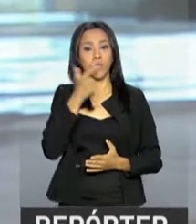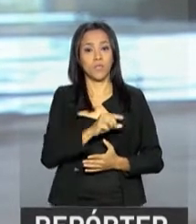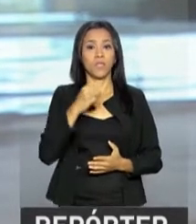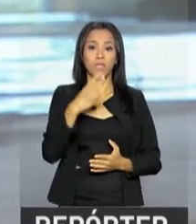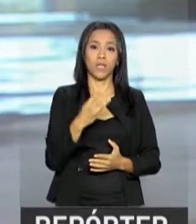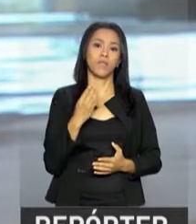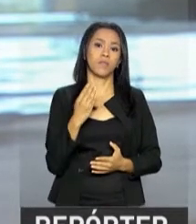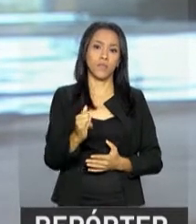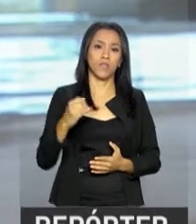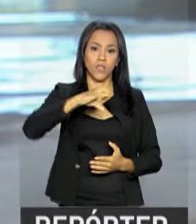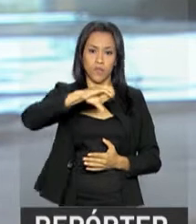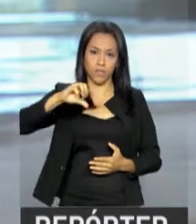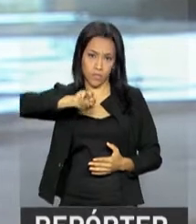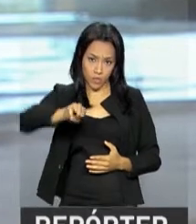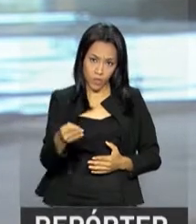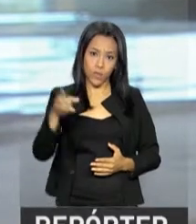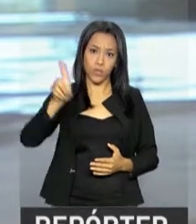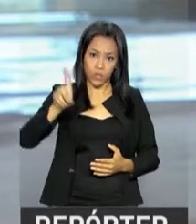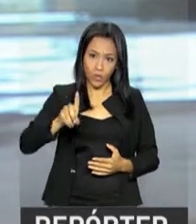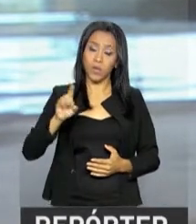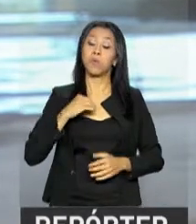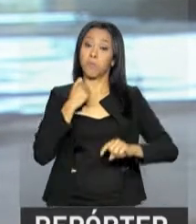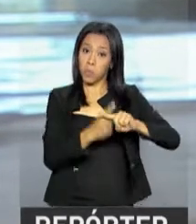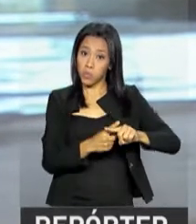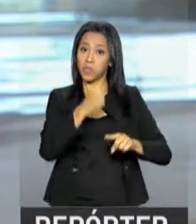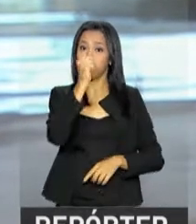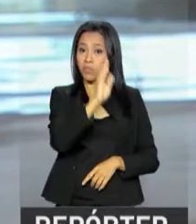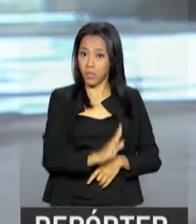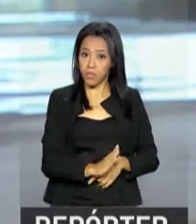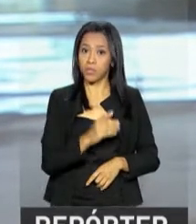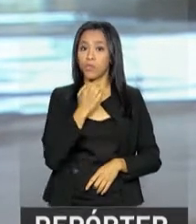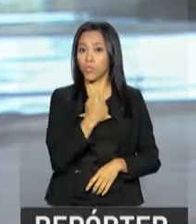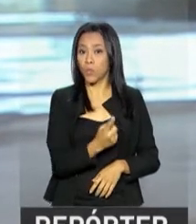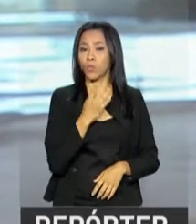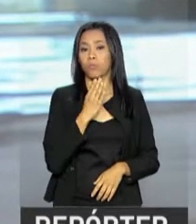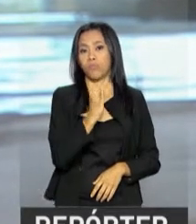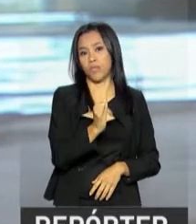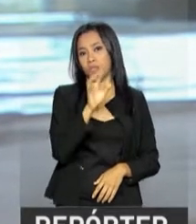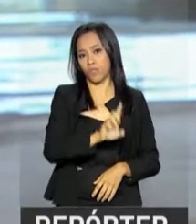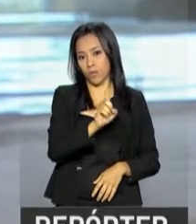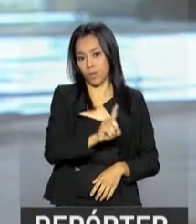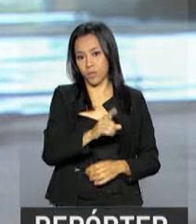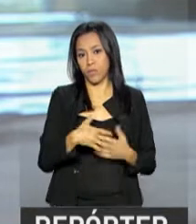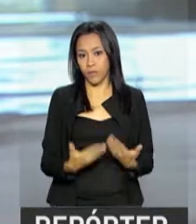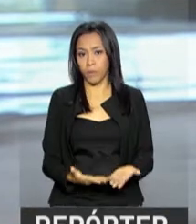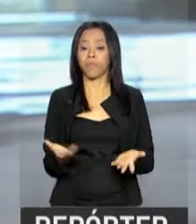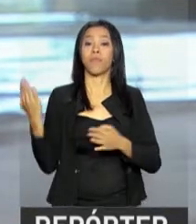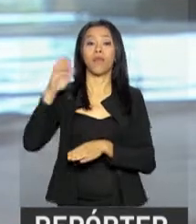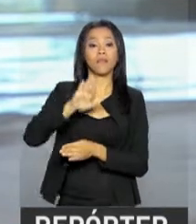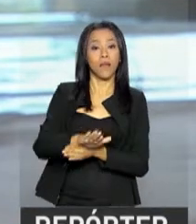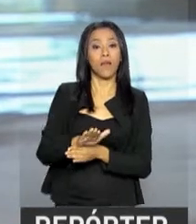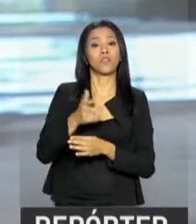900 milhões de dólares em 2017 com saldo positivo para o brasil de cerca de 1 bilhão de dólares bom na parte da